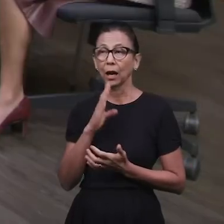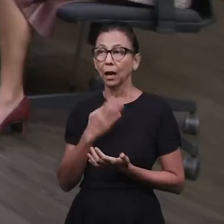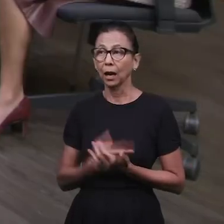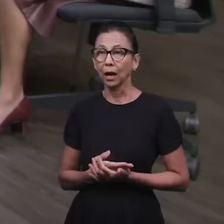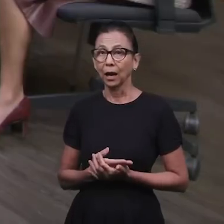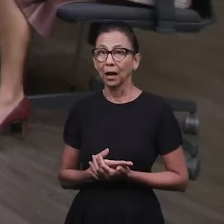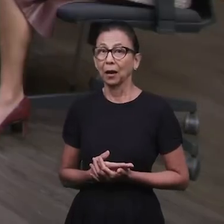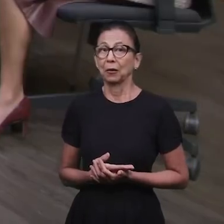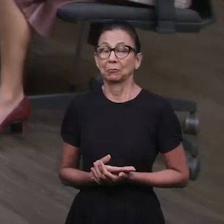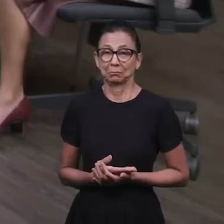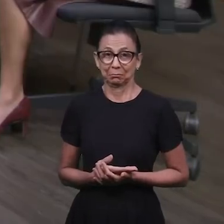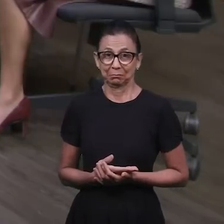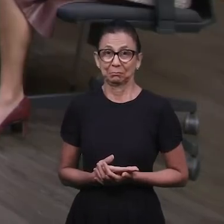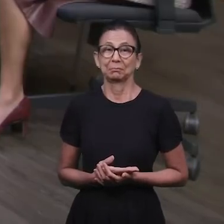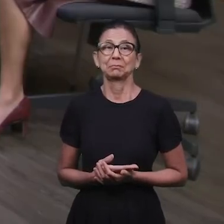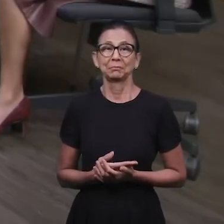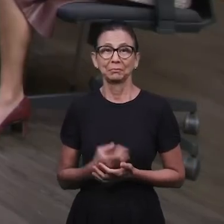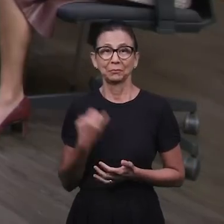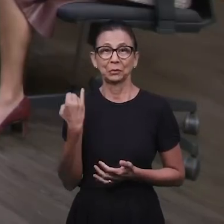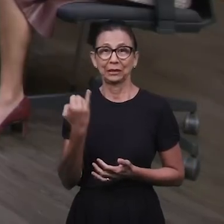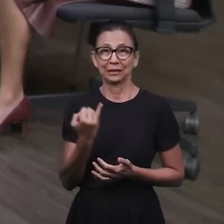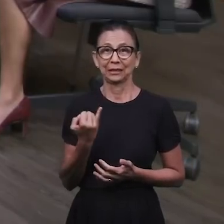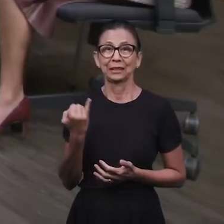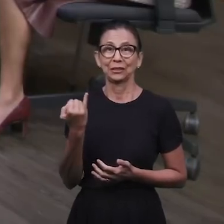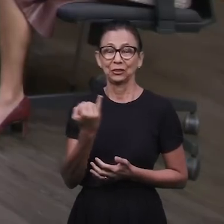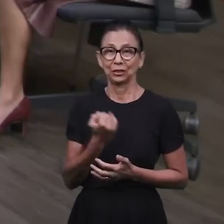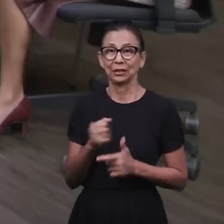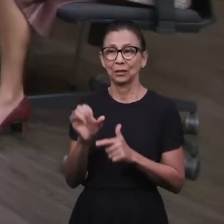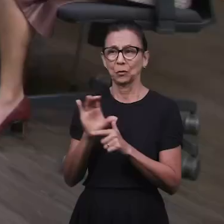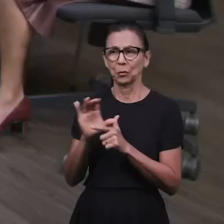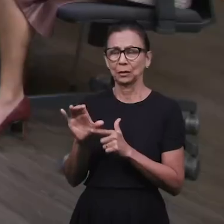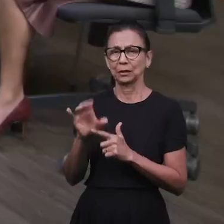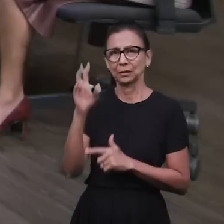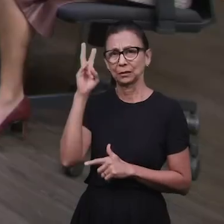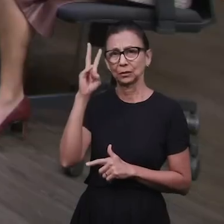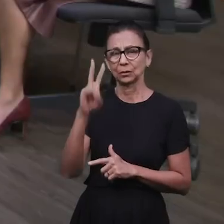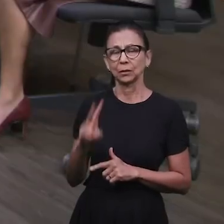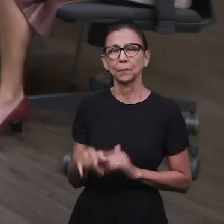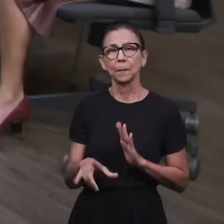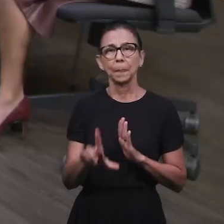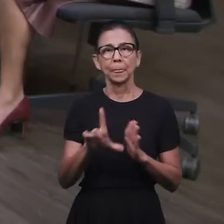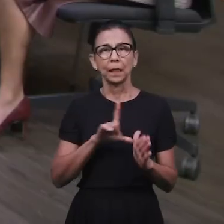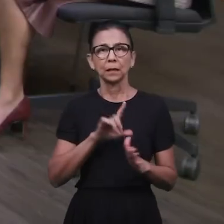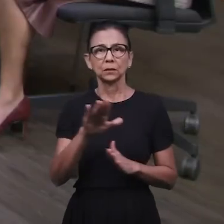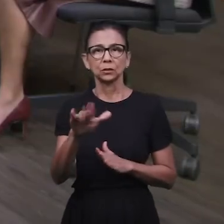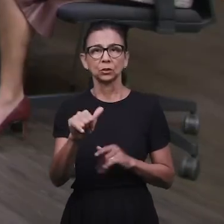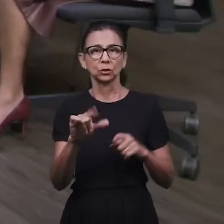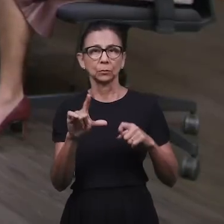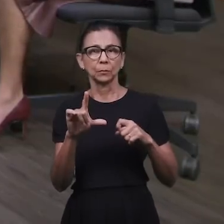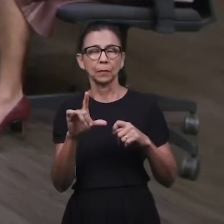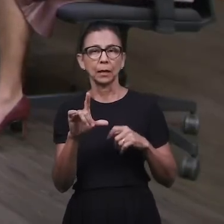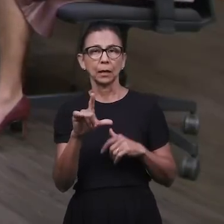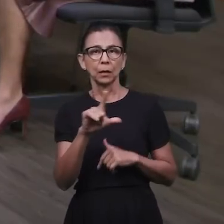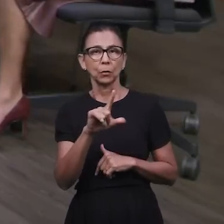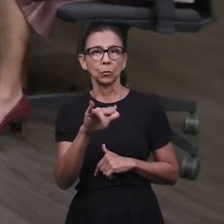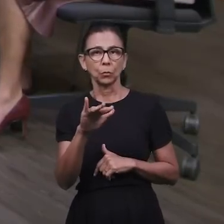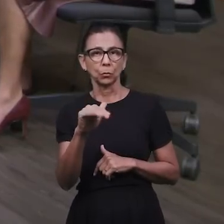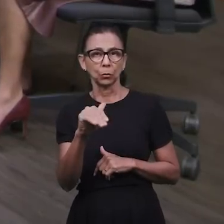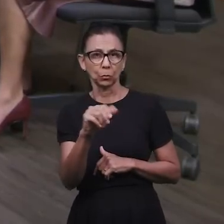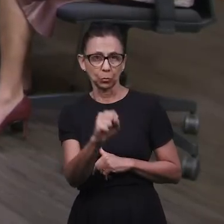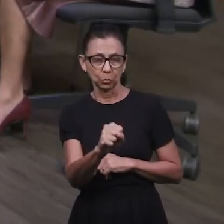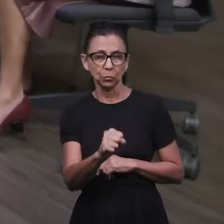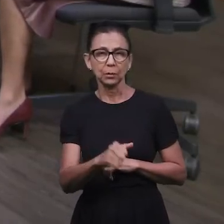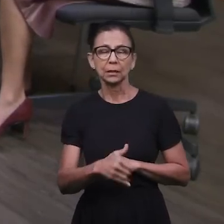que o senhor deu ali o exemplo de como estava a cidade de Corinto naquela situação. Quando você me chama de senhor assim, você